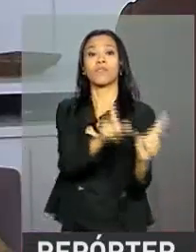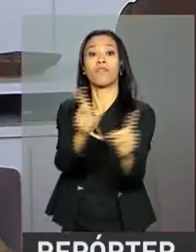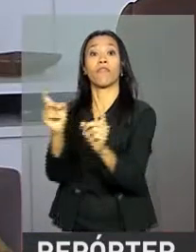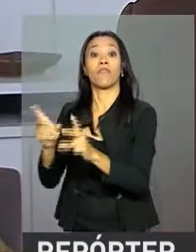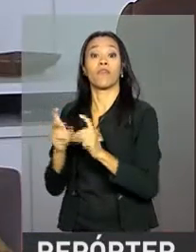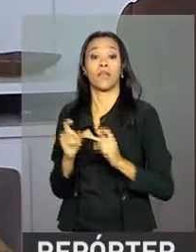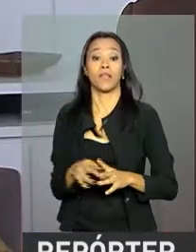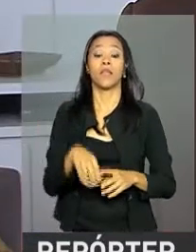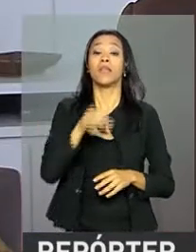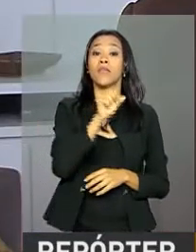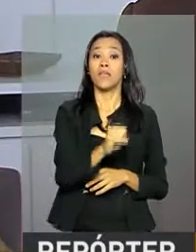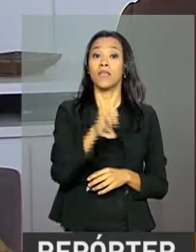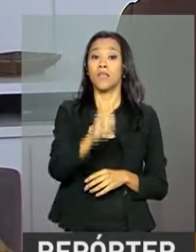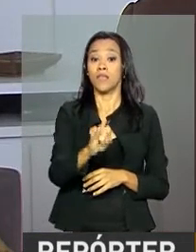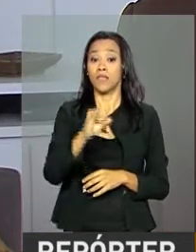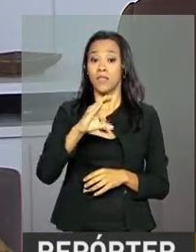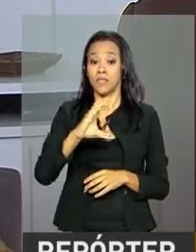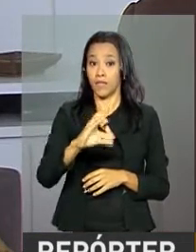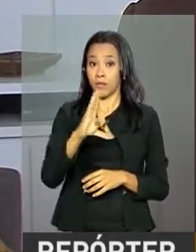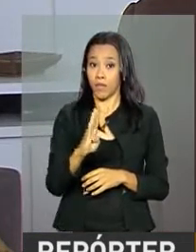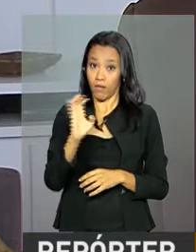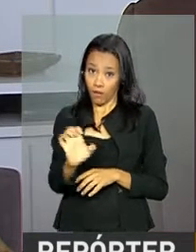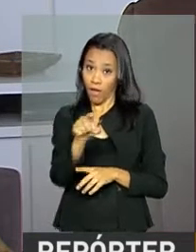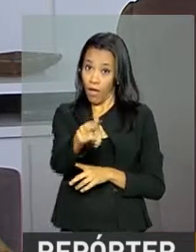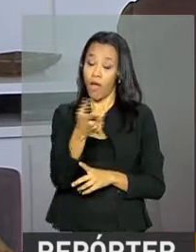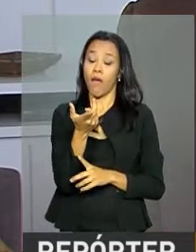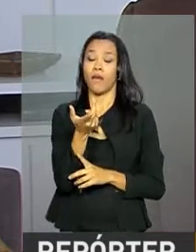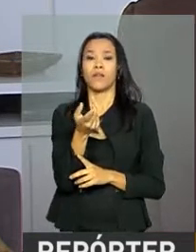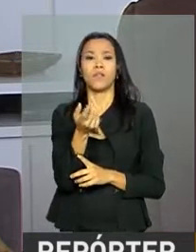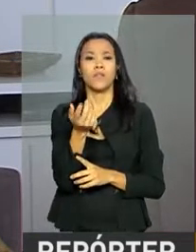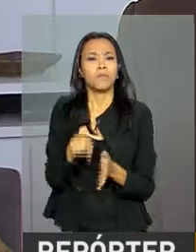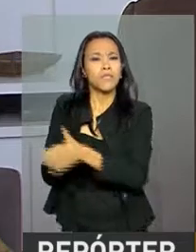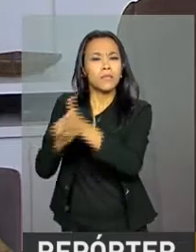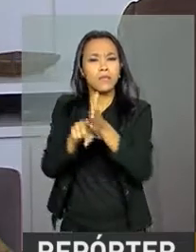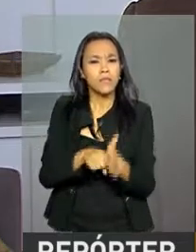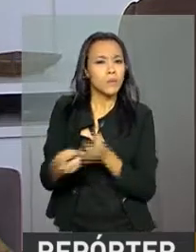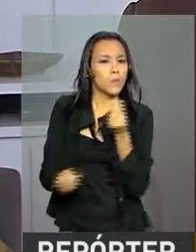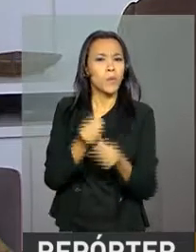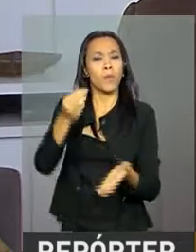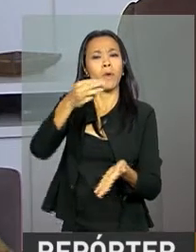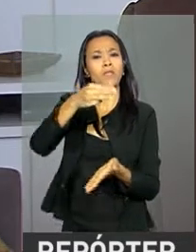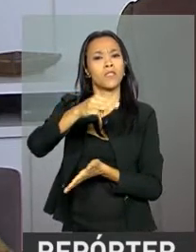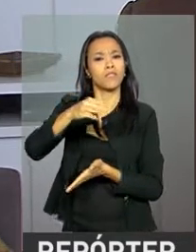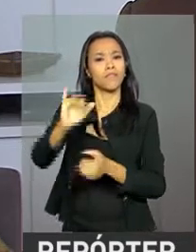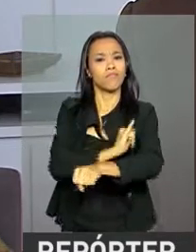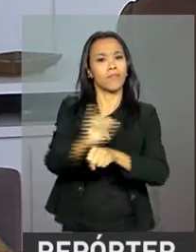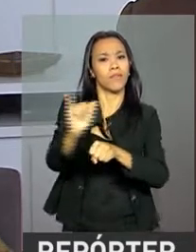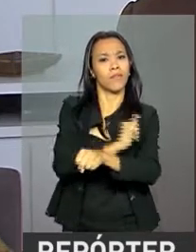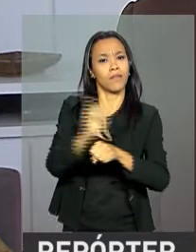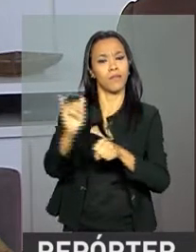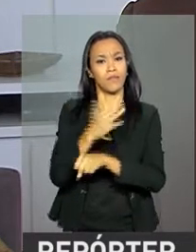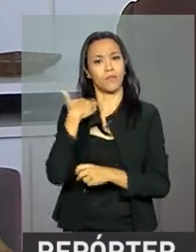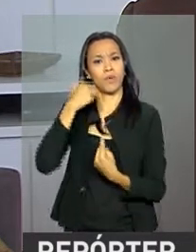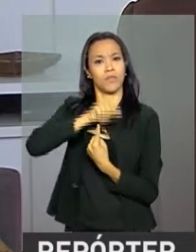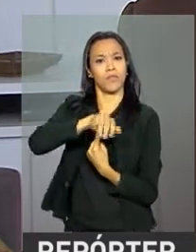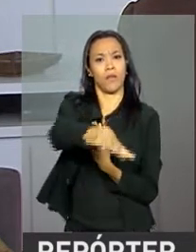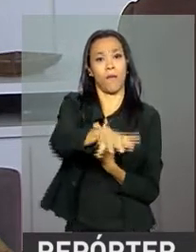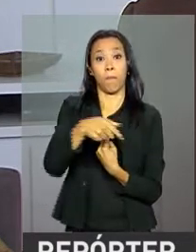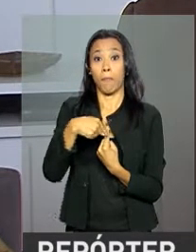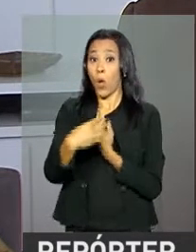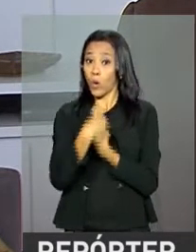ibc br é um índice de atividade econômica que foi desenvolvido com base numa metodologia do banco central que auxilia